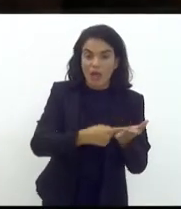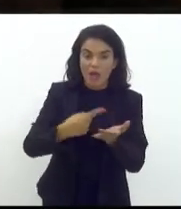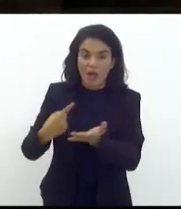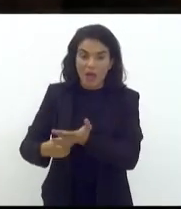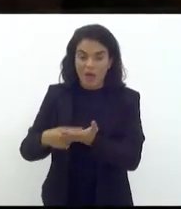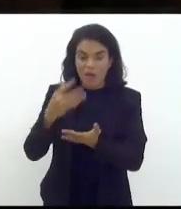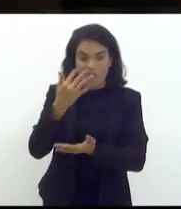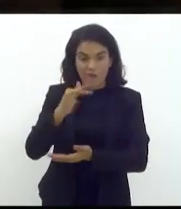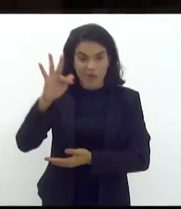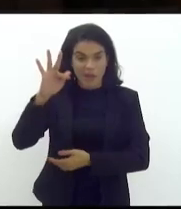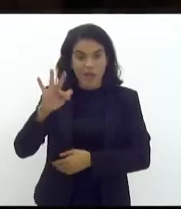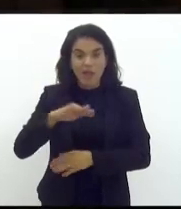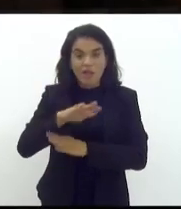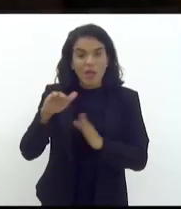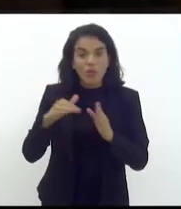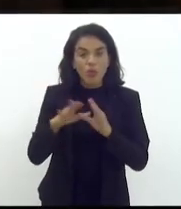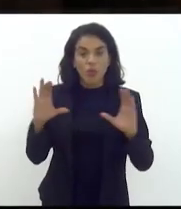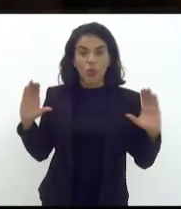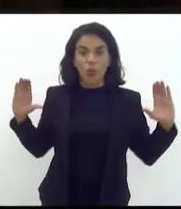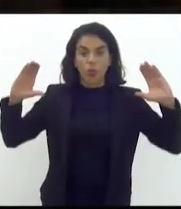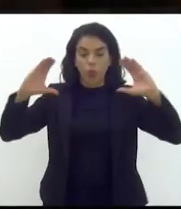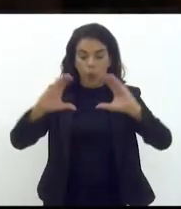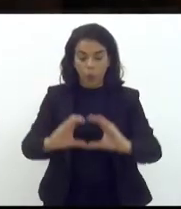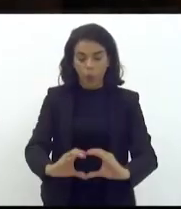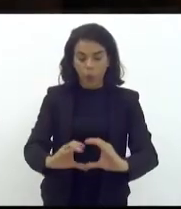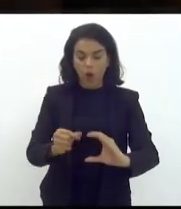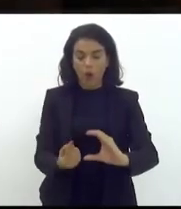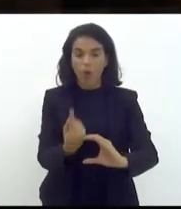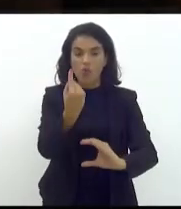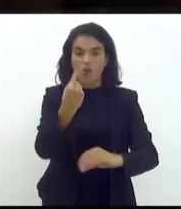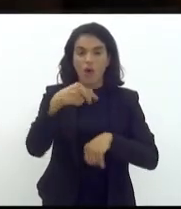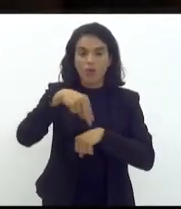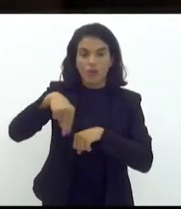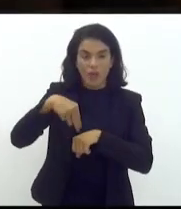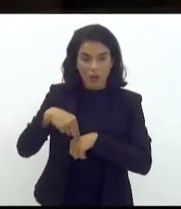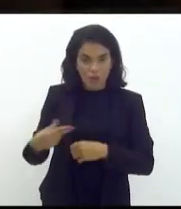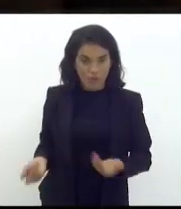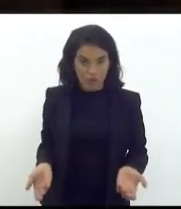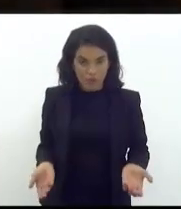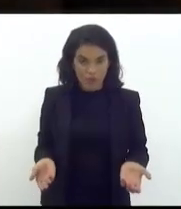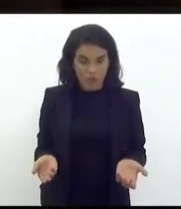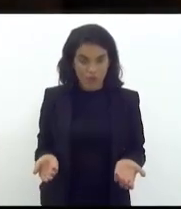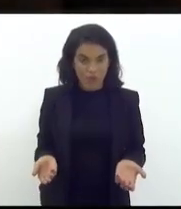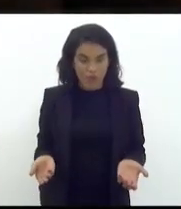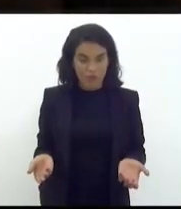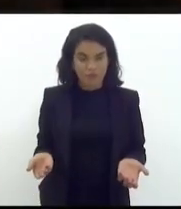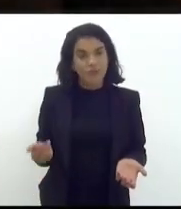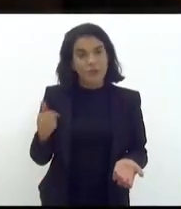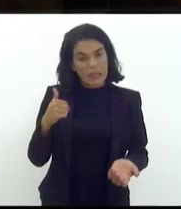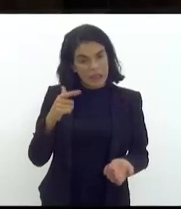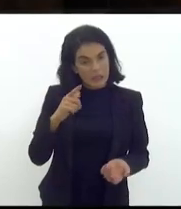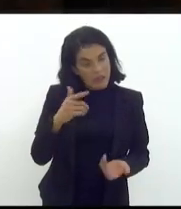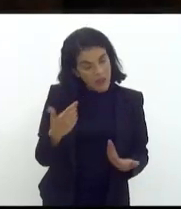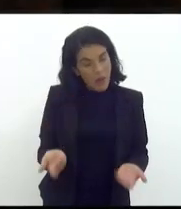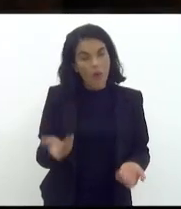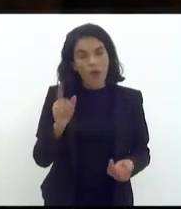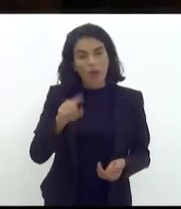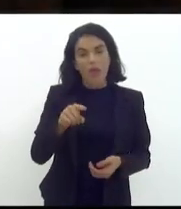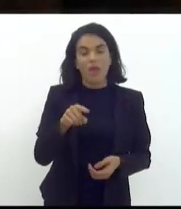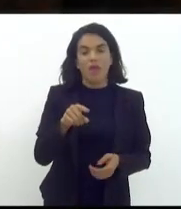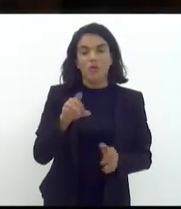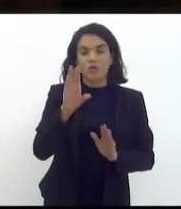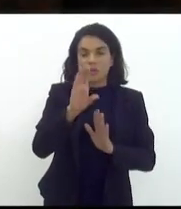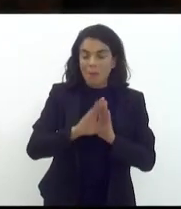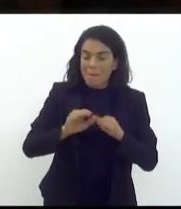tá tudo centralizado não Então esse é um dos Capítulos